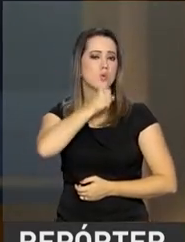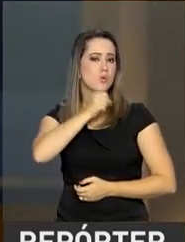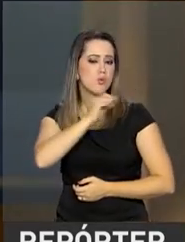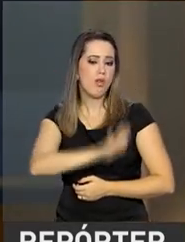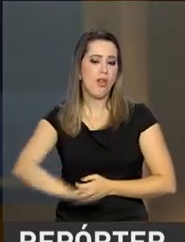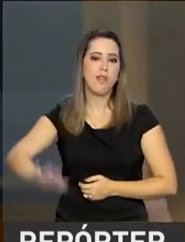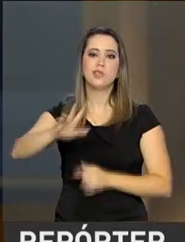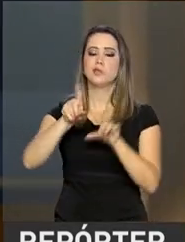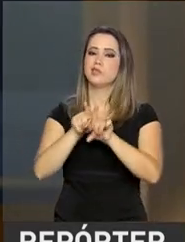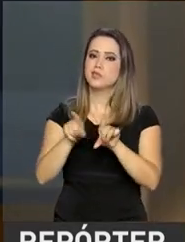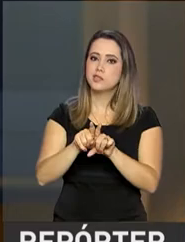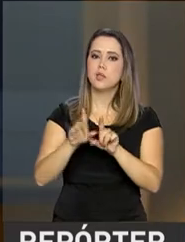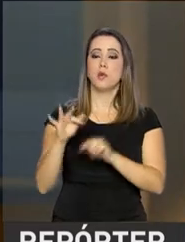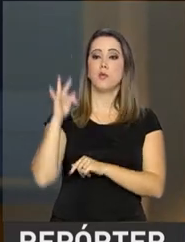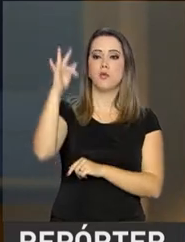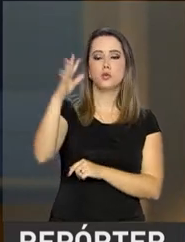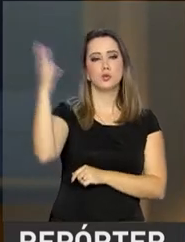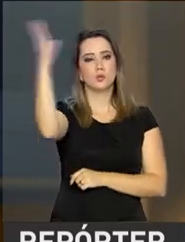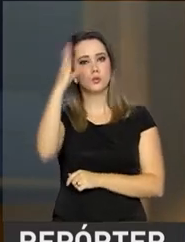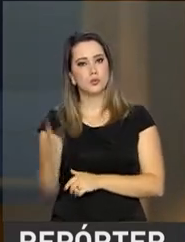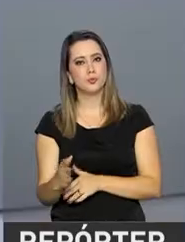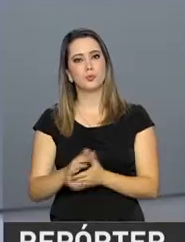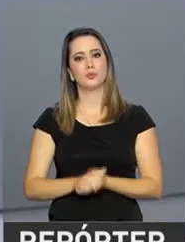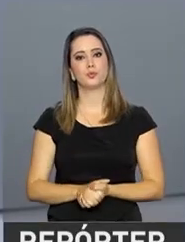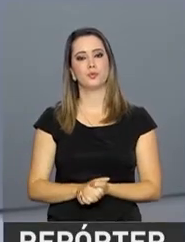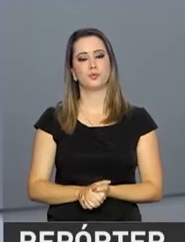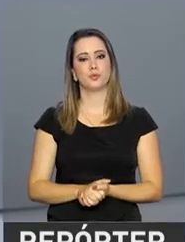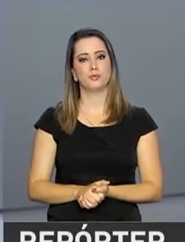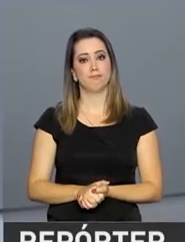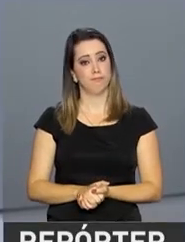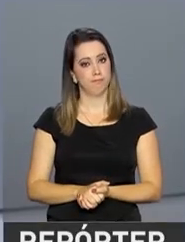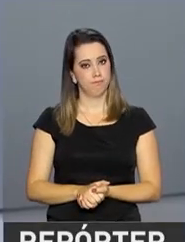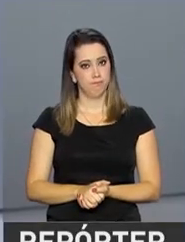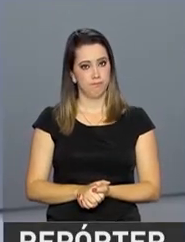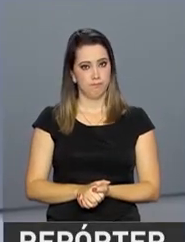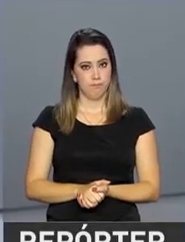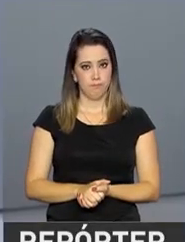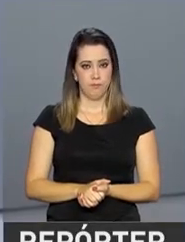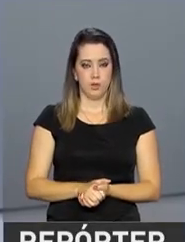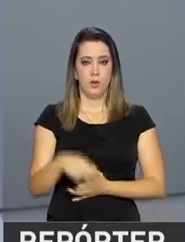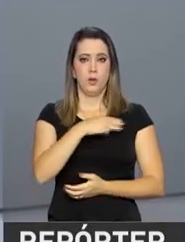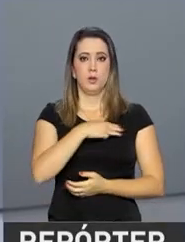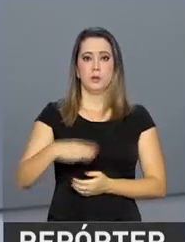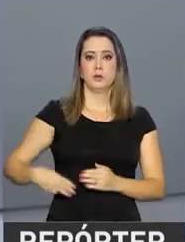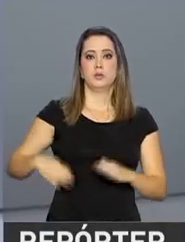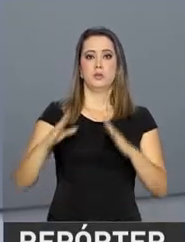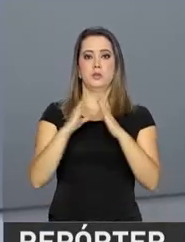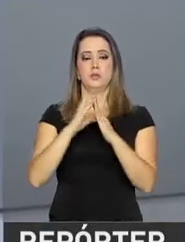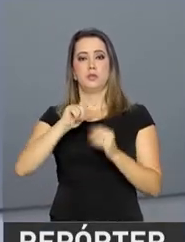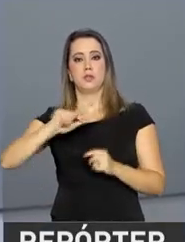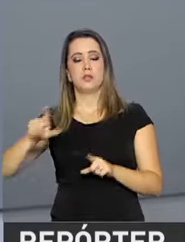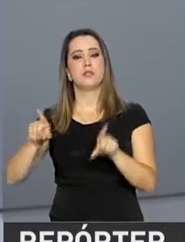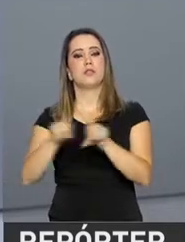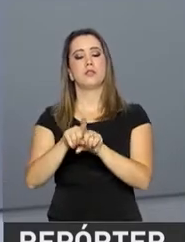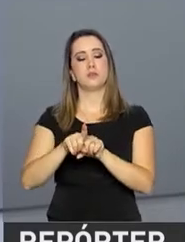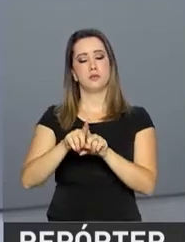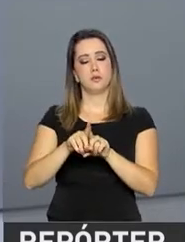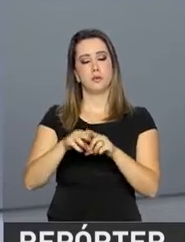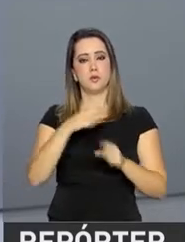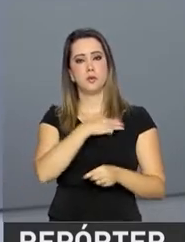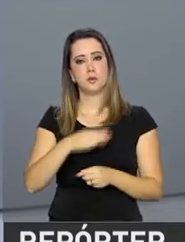principalmente para o bom futuro do brasil os ministros da casa civil e dos direitos humanos também